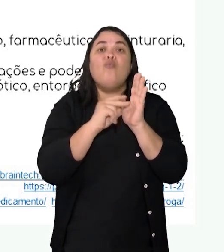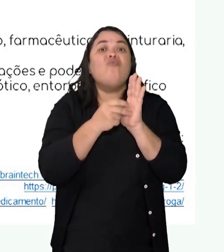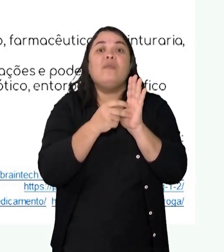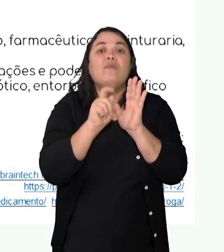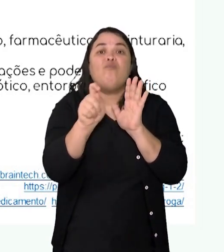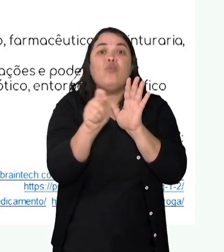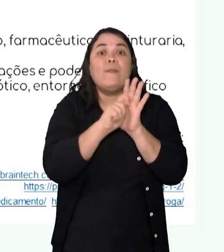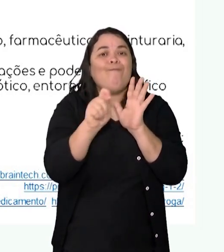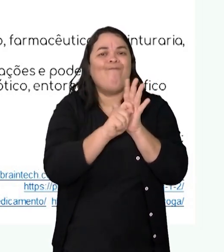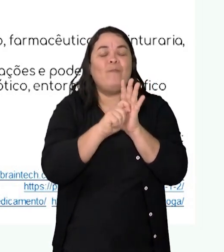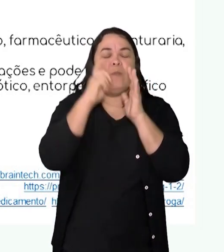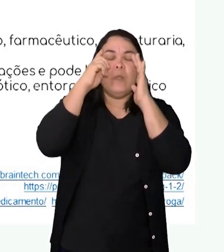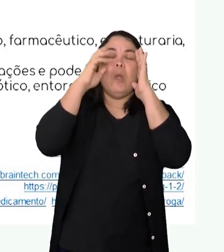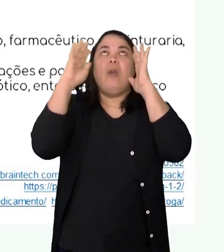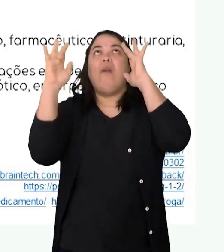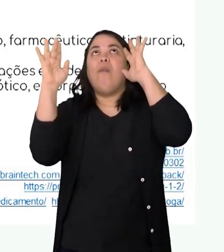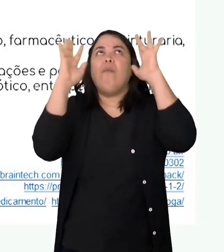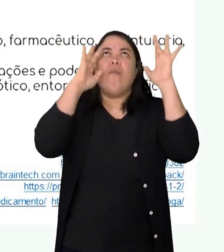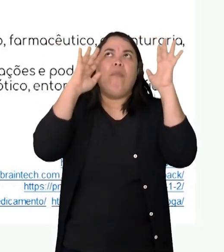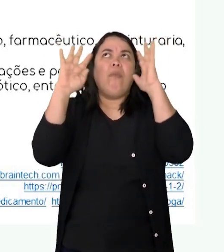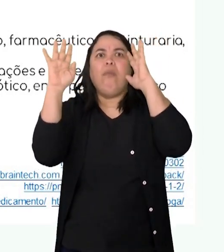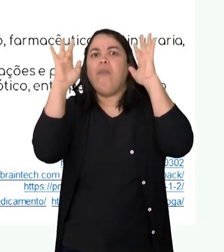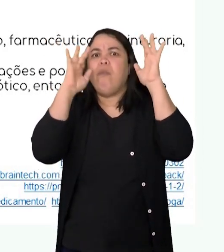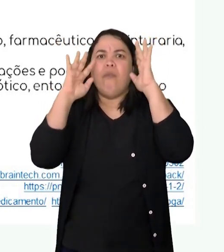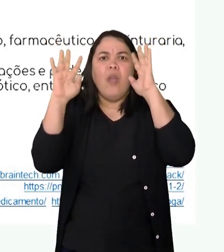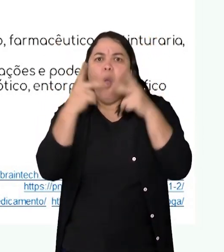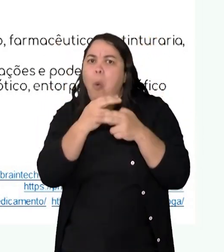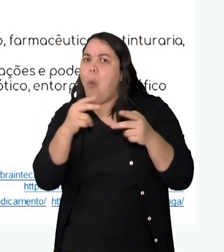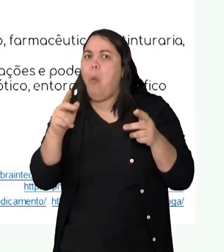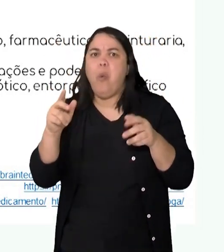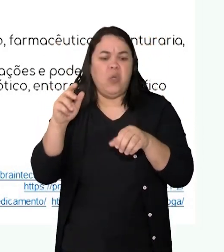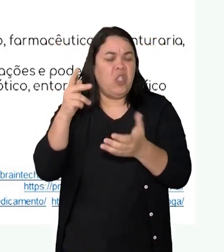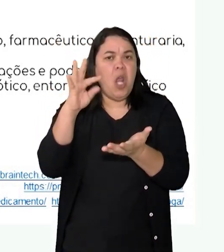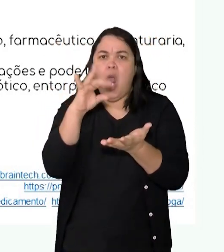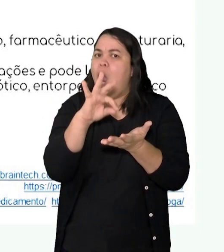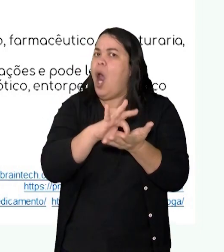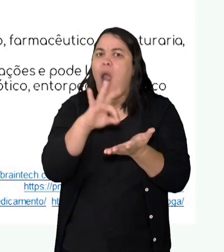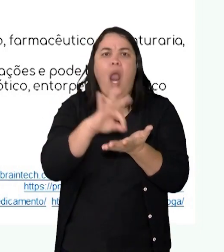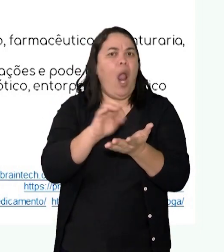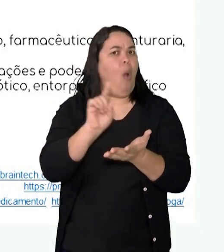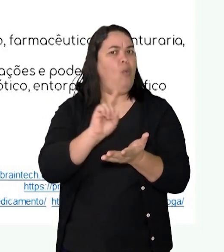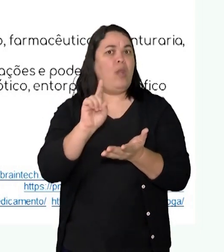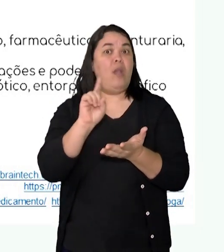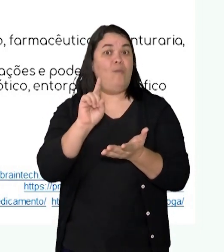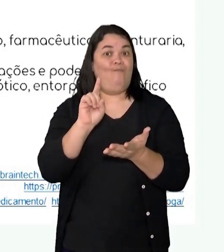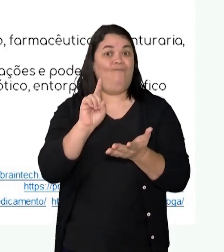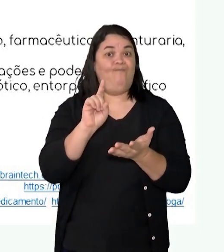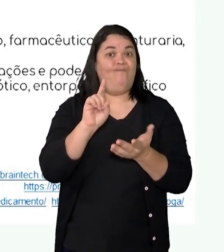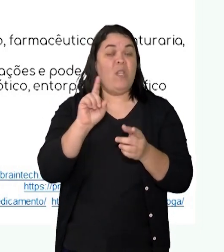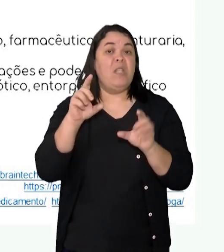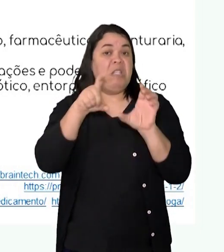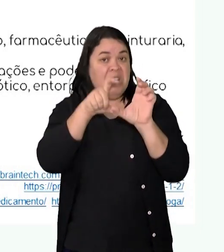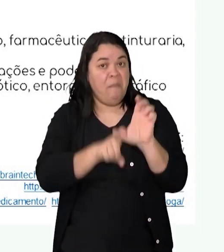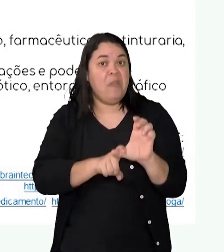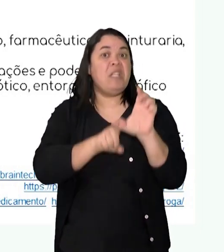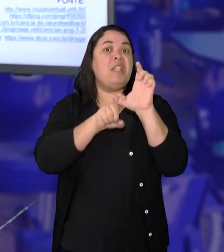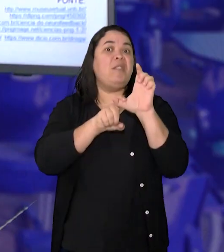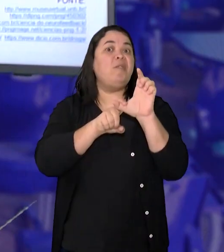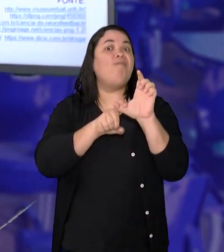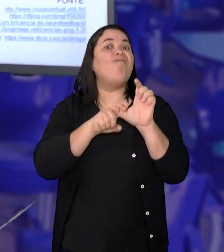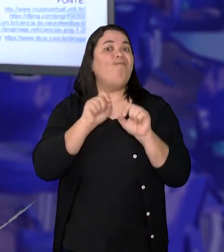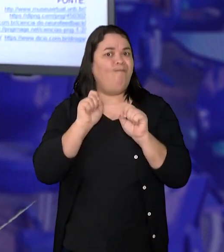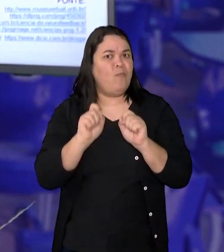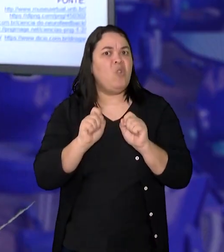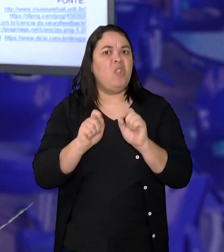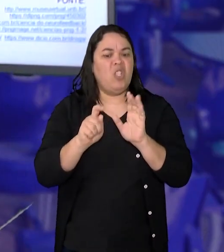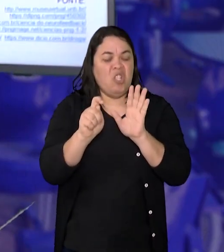e podem levar à dependência física ou psicológica, um narcótico, um entorpecente e o tráfico de drogas.